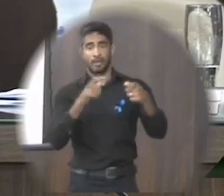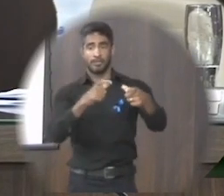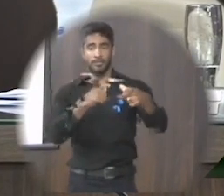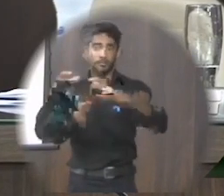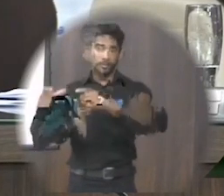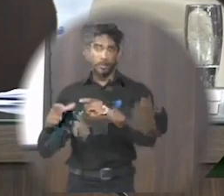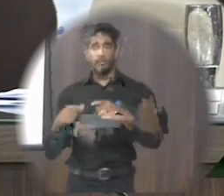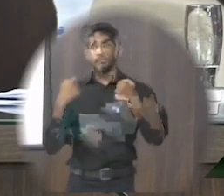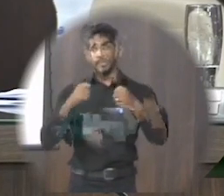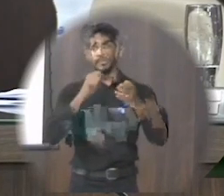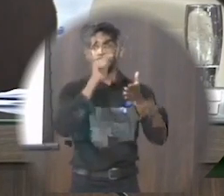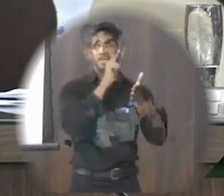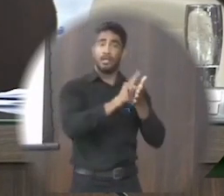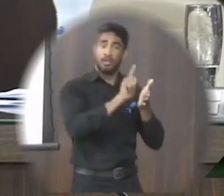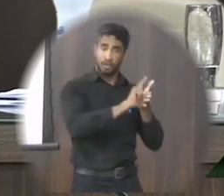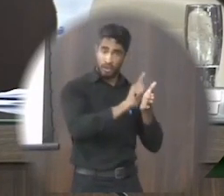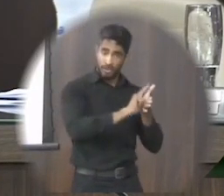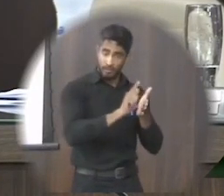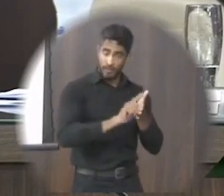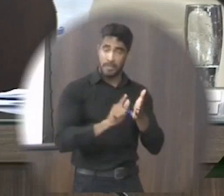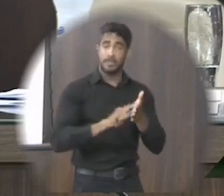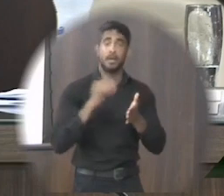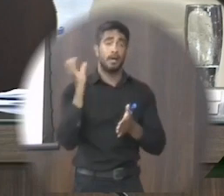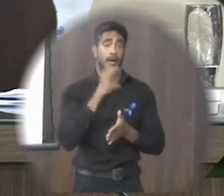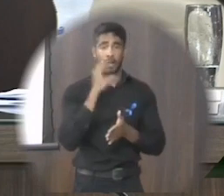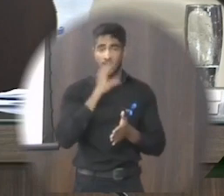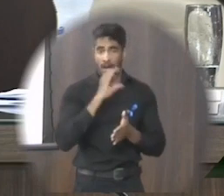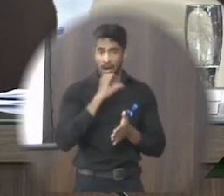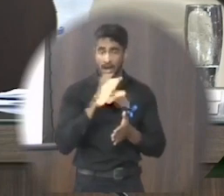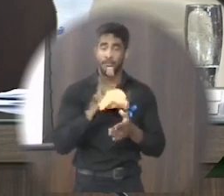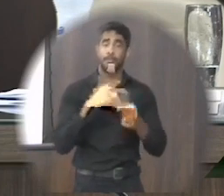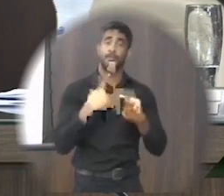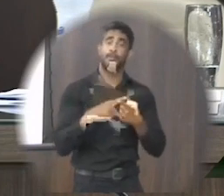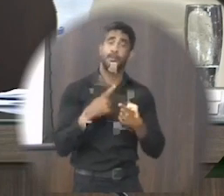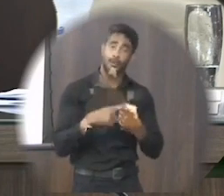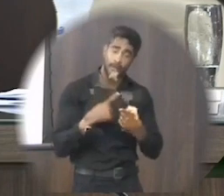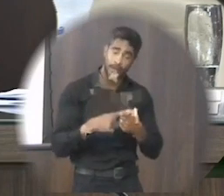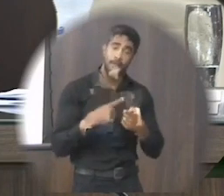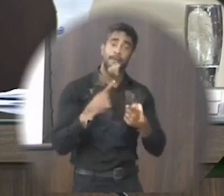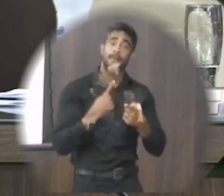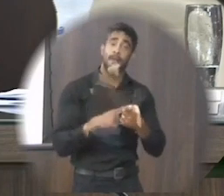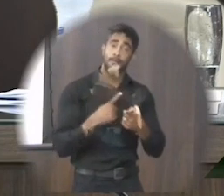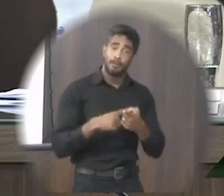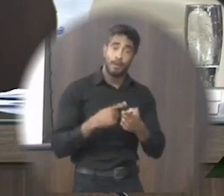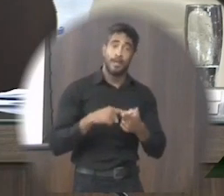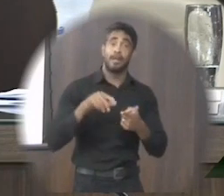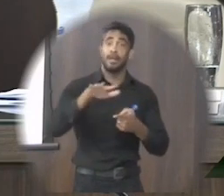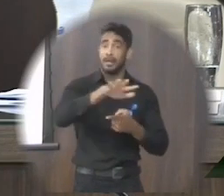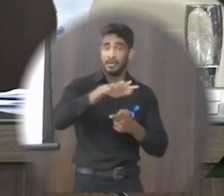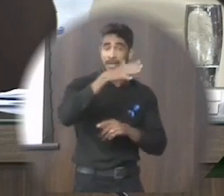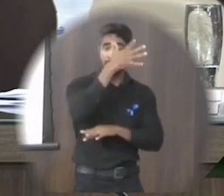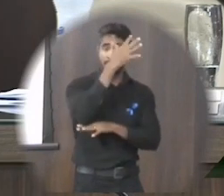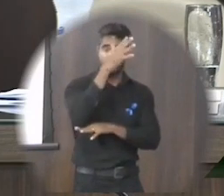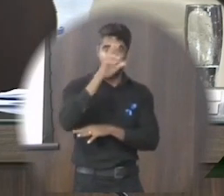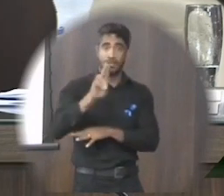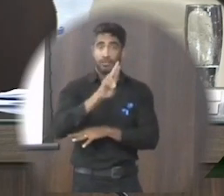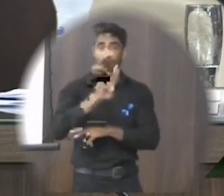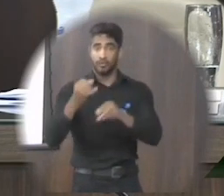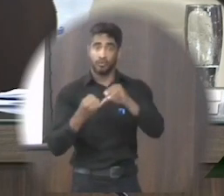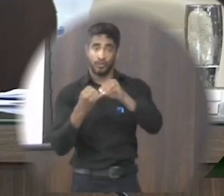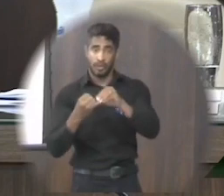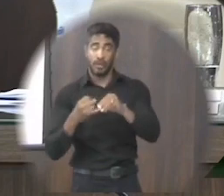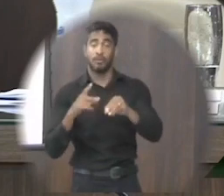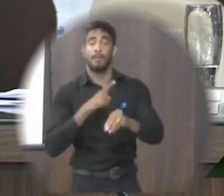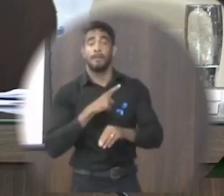uso institucional, que precisam de higienização urgente, referida reivindicação é pertinente, isto que as áreas verdes de uso institucional